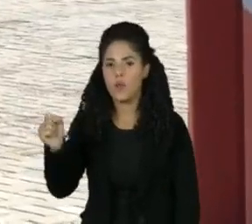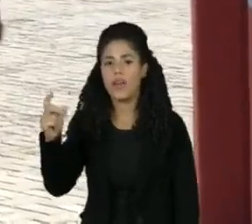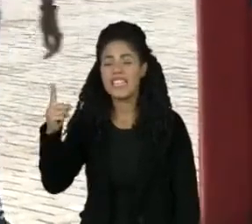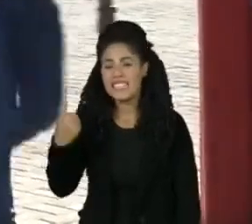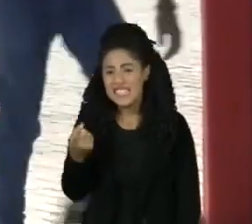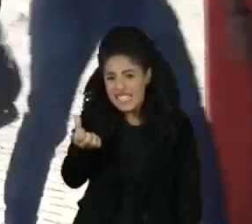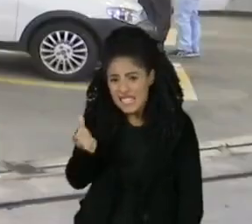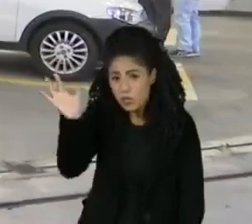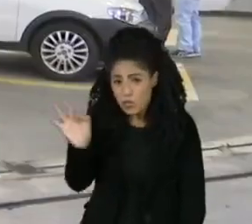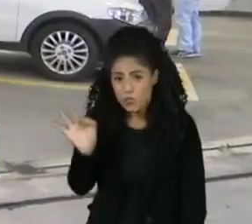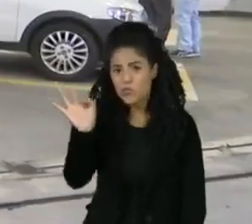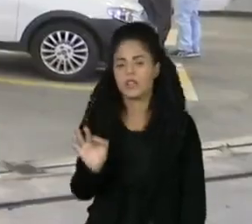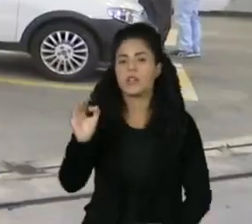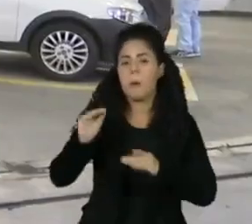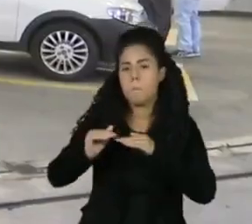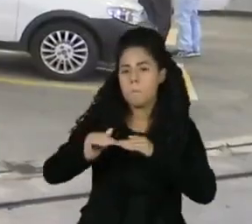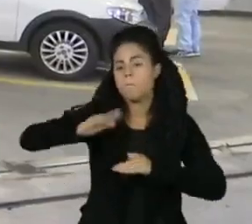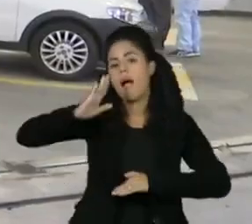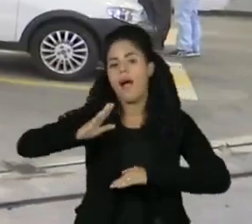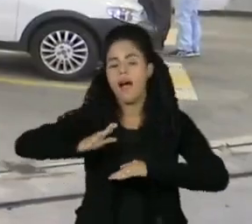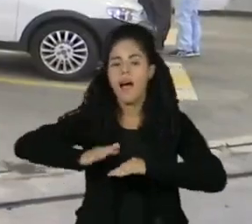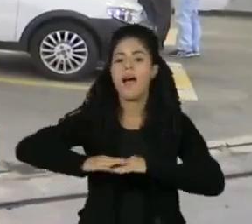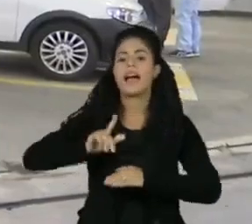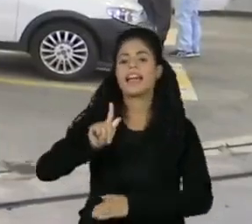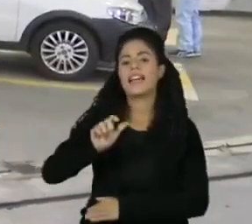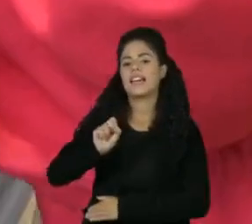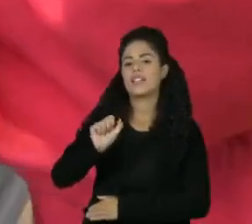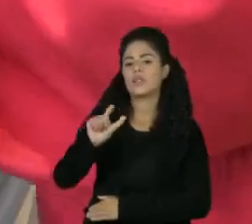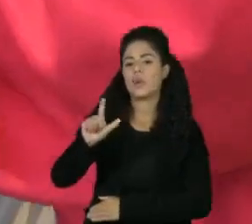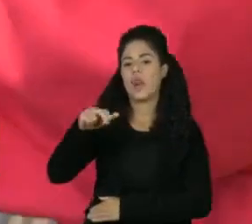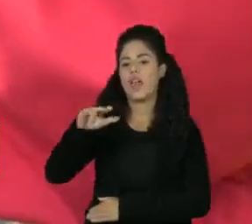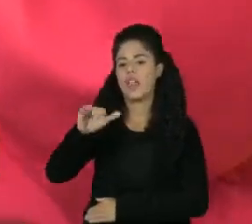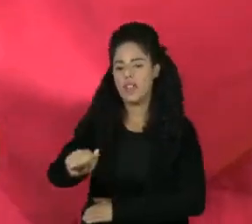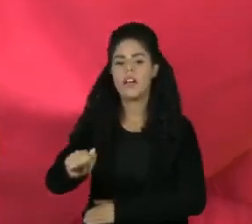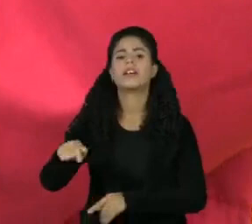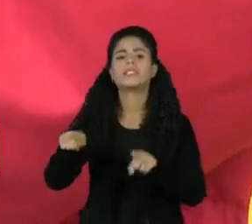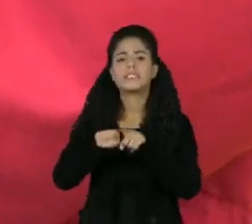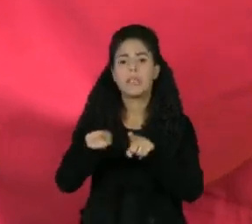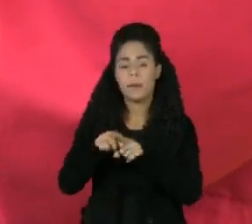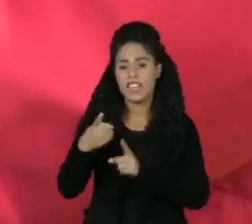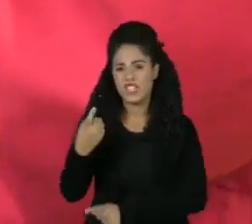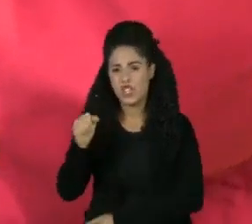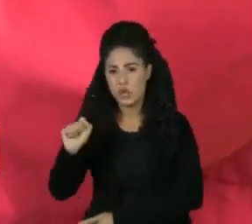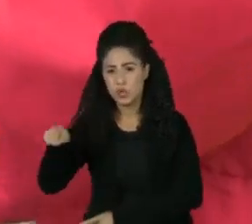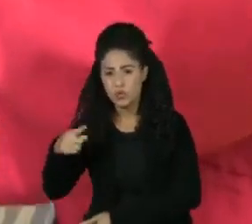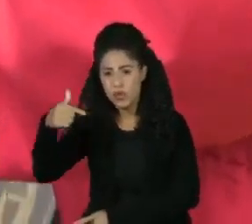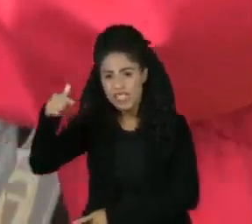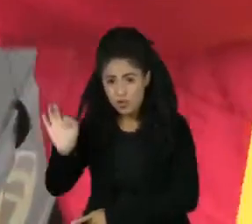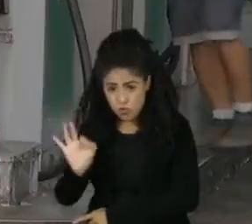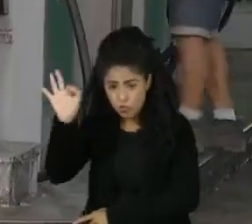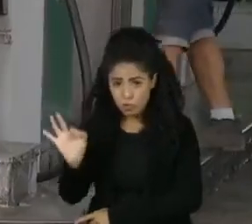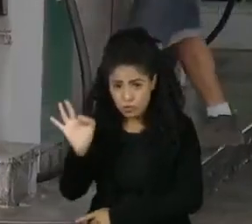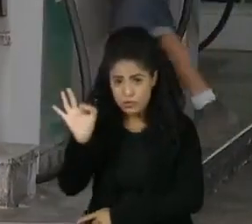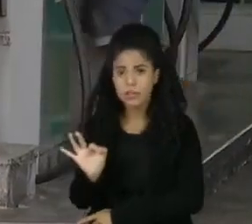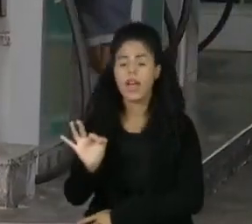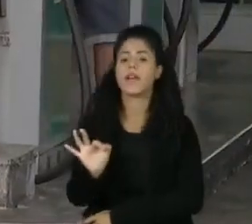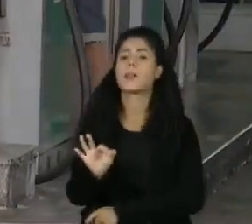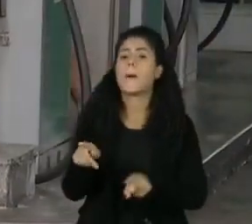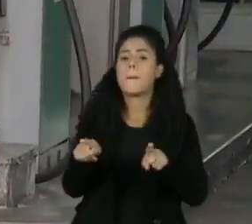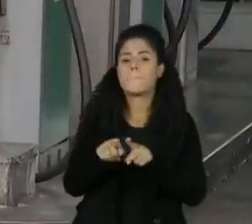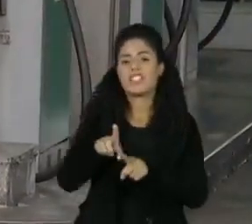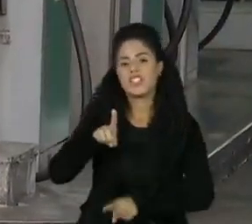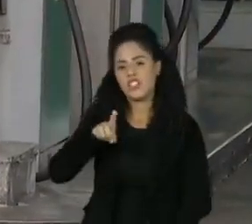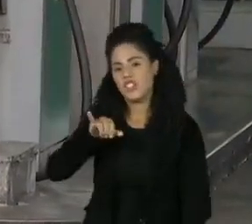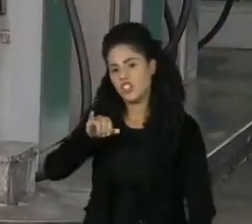de 16%. No caso da gasolina, o reajuste para as distribuidoras é de 18,7%. Para o